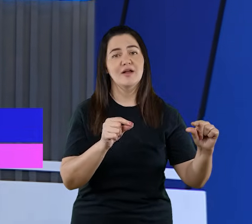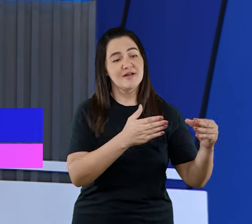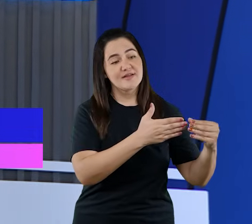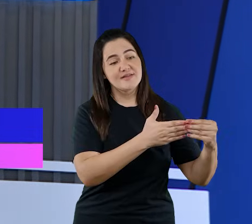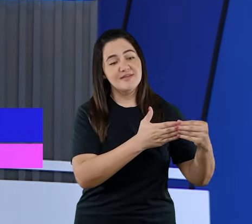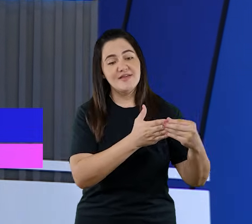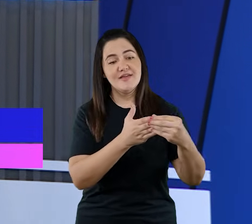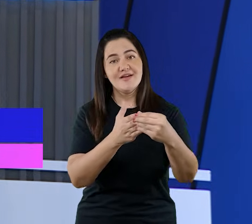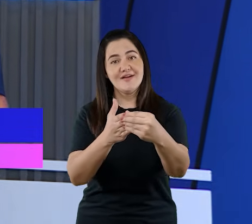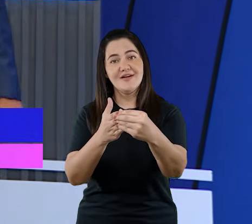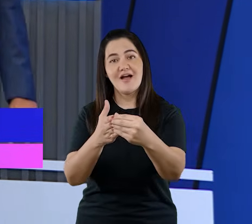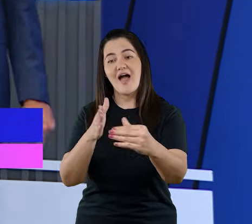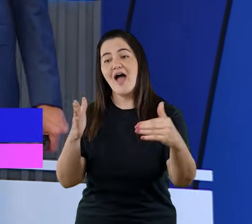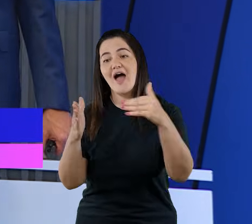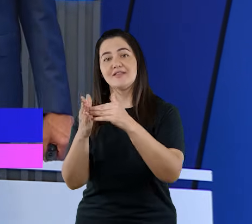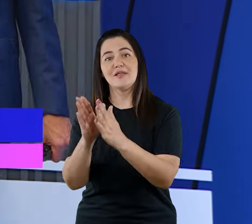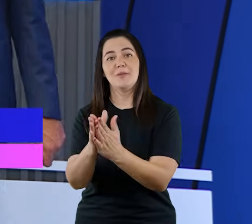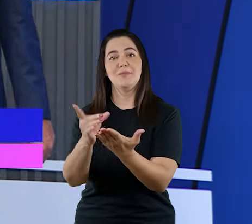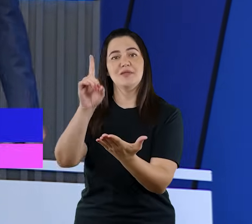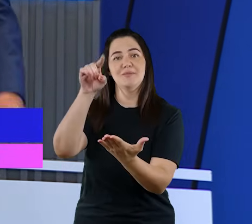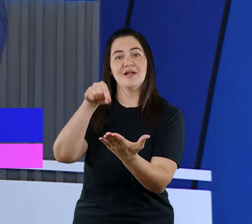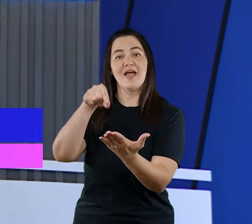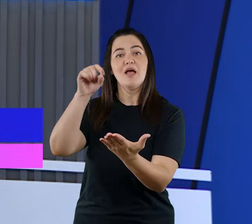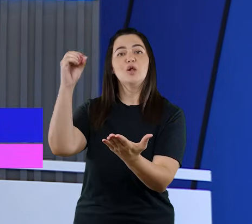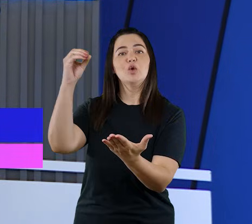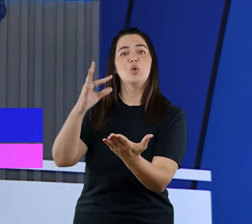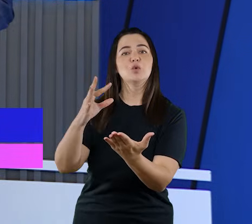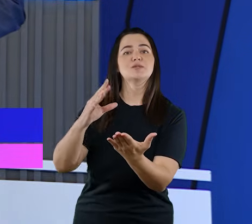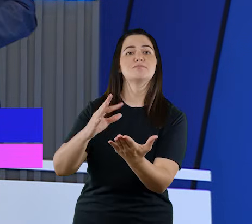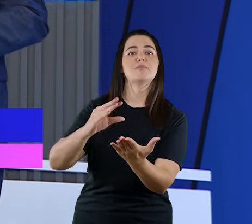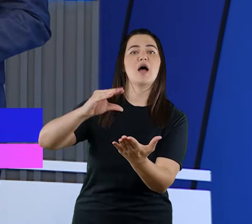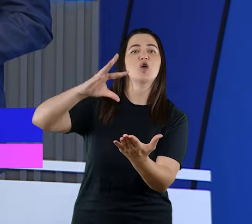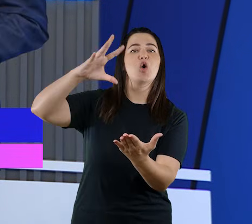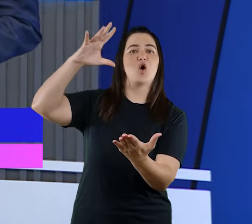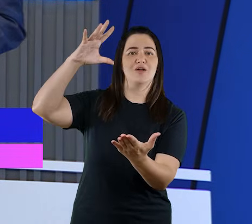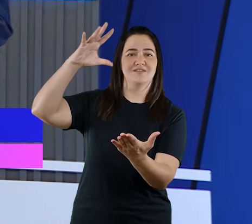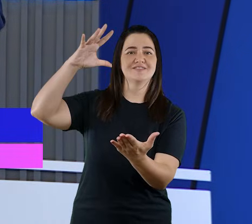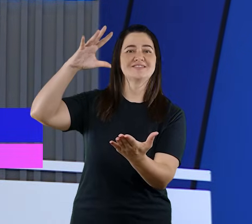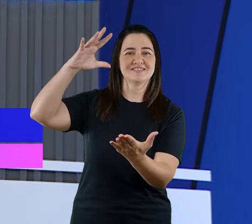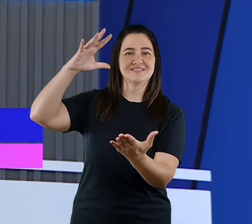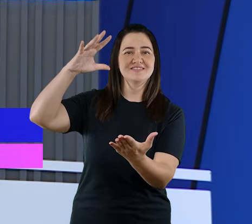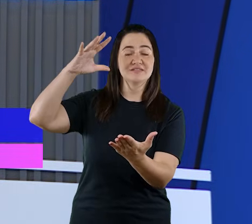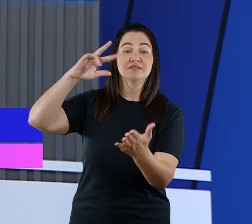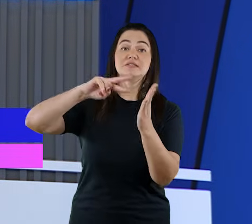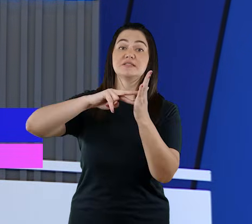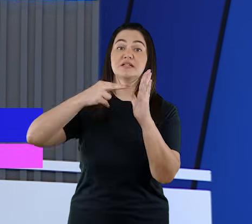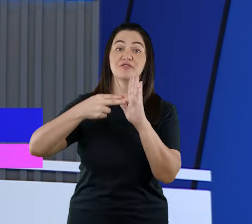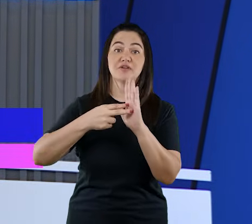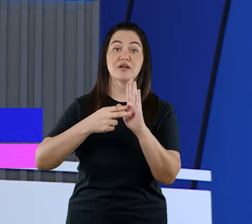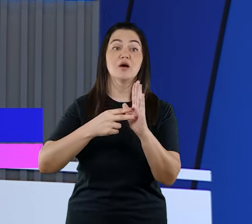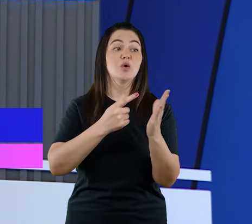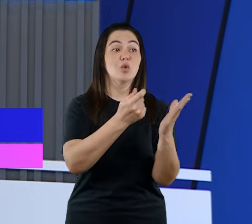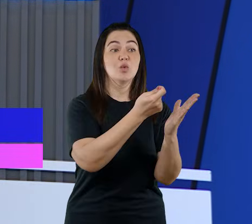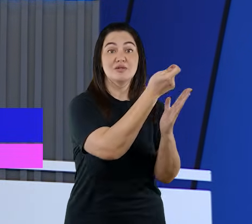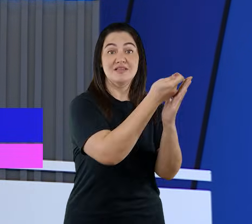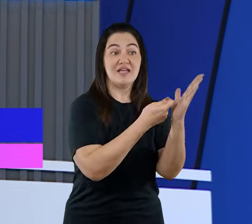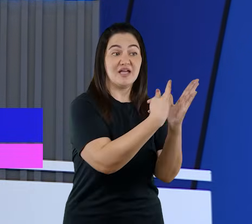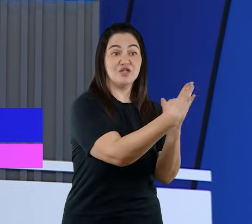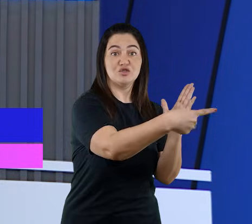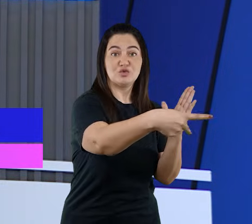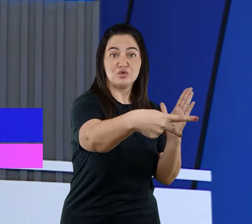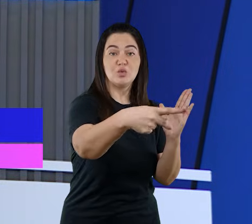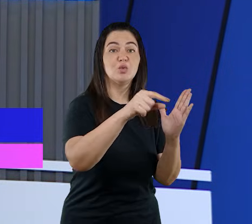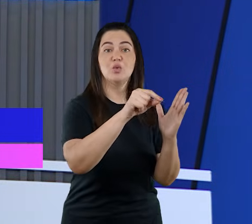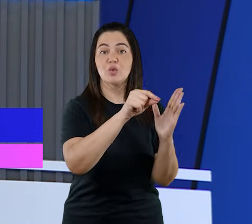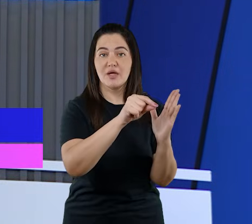em direção a uma luz maior. O que Ellen White está dizendo é que os textos dela, eles